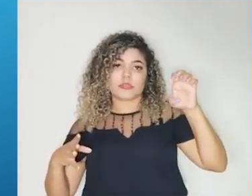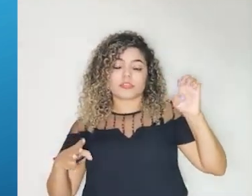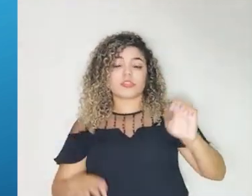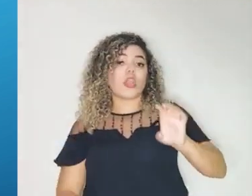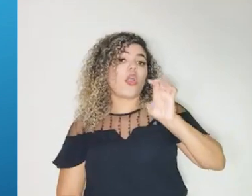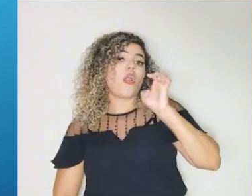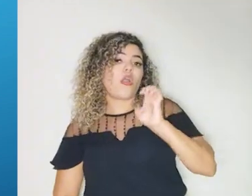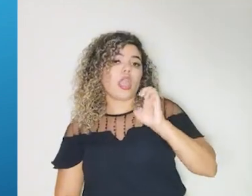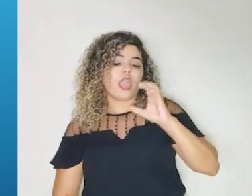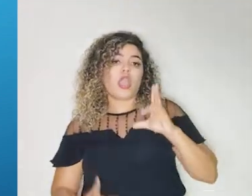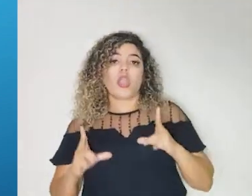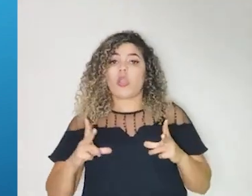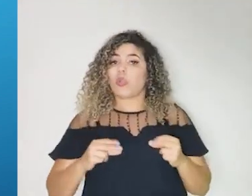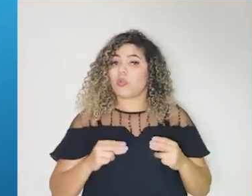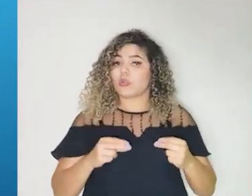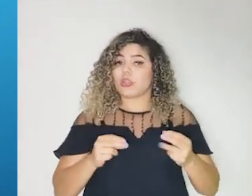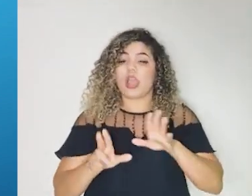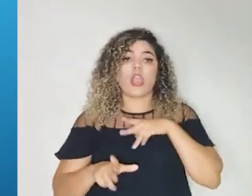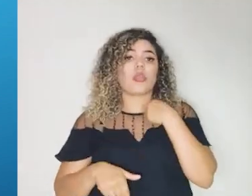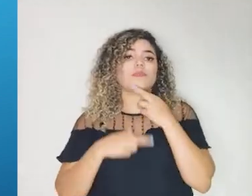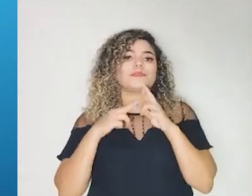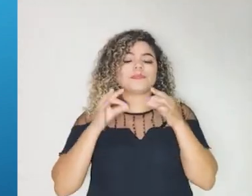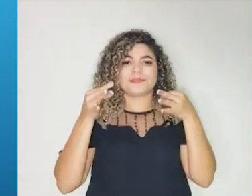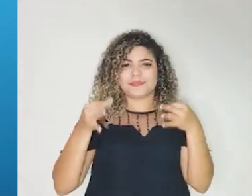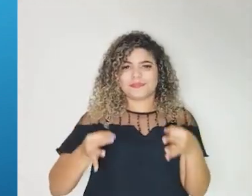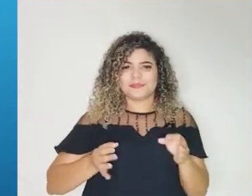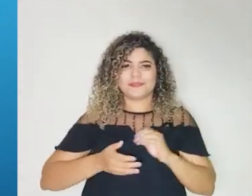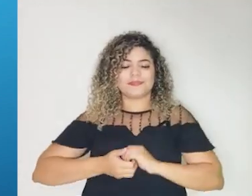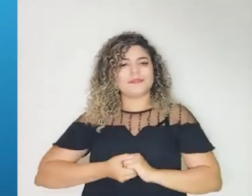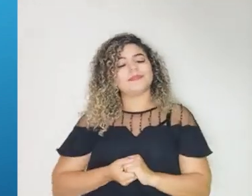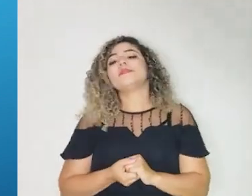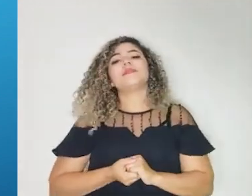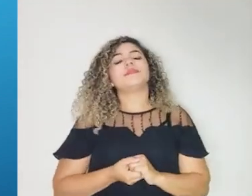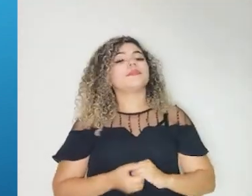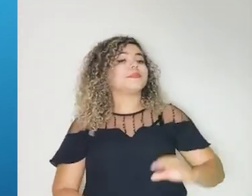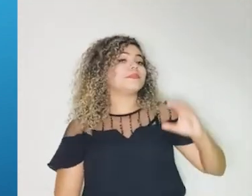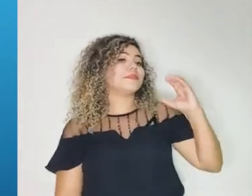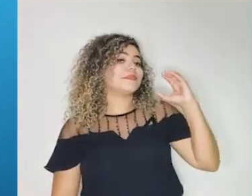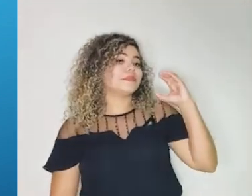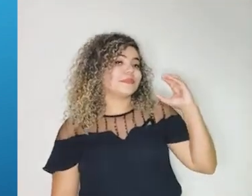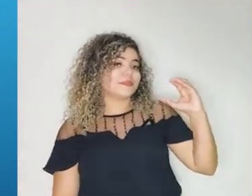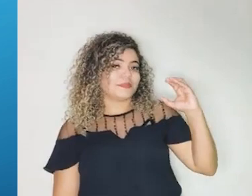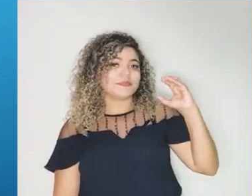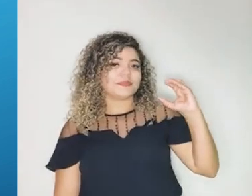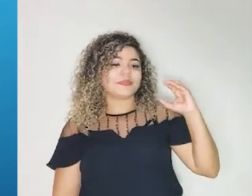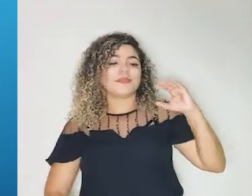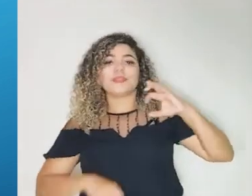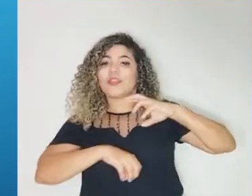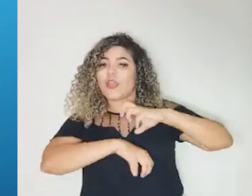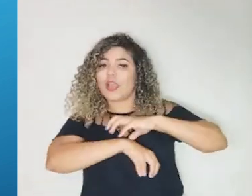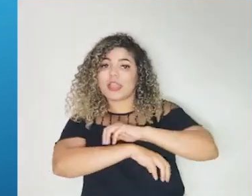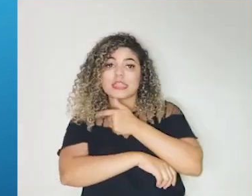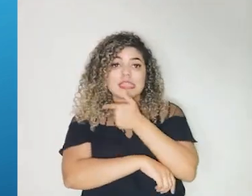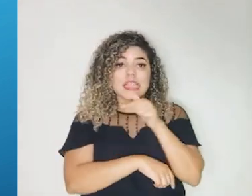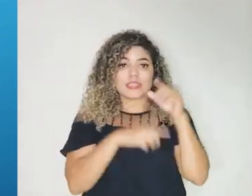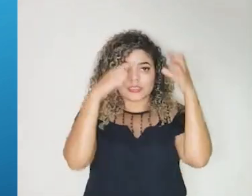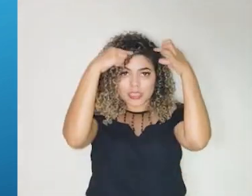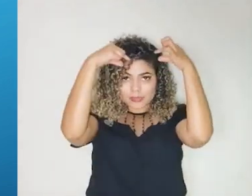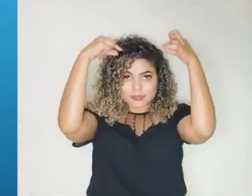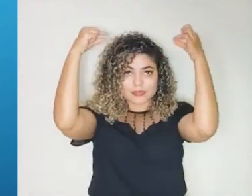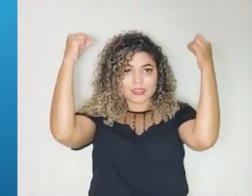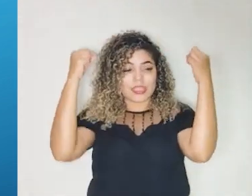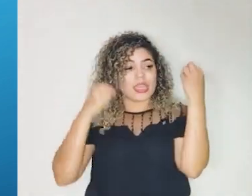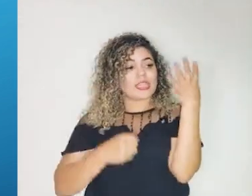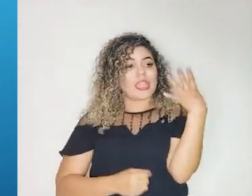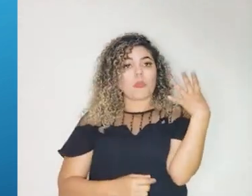E, crustáceos. Qual é a nossa resposta correta? Letra C. Os aracnídeos não possuem antenas,